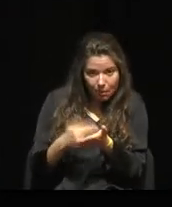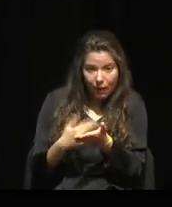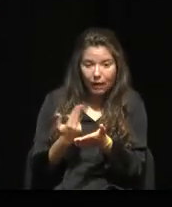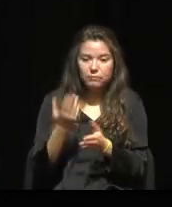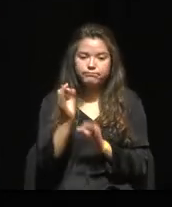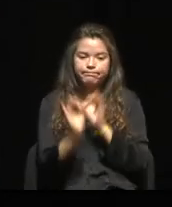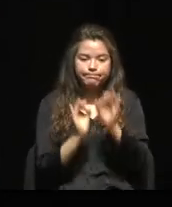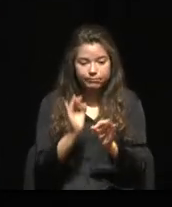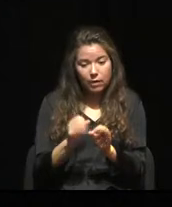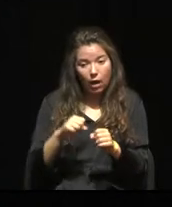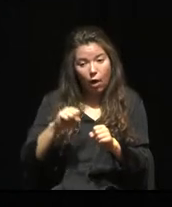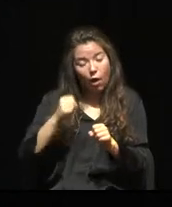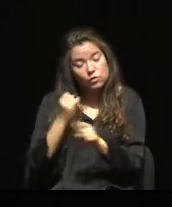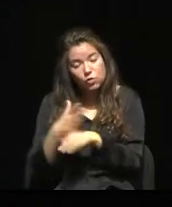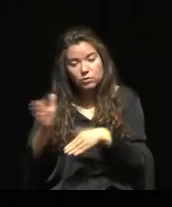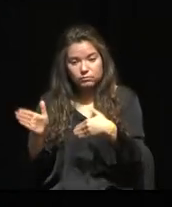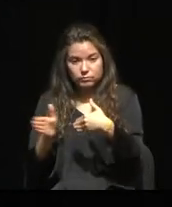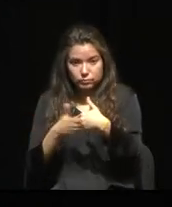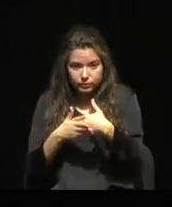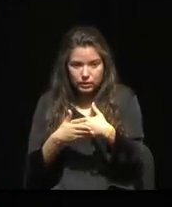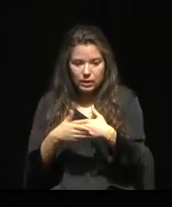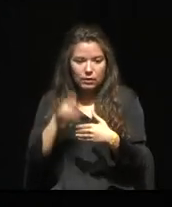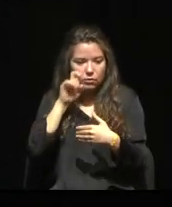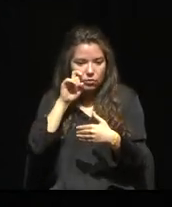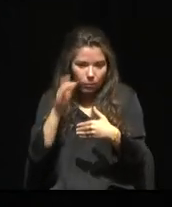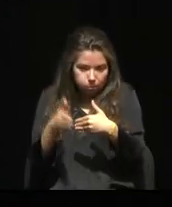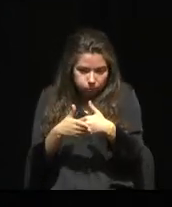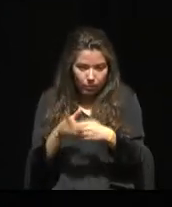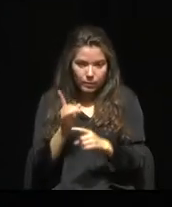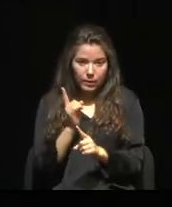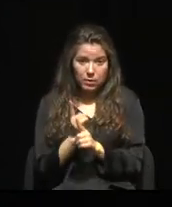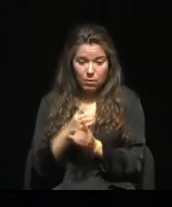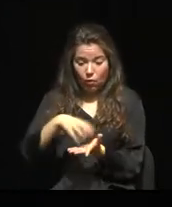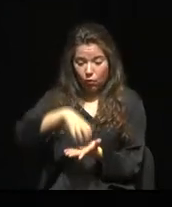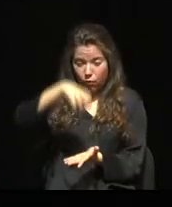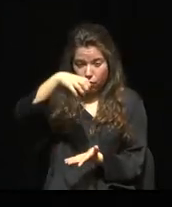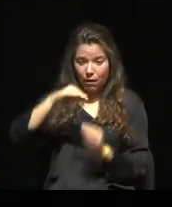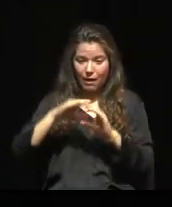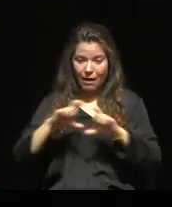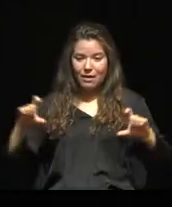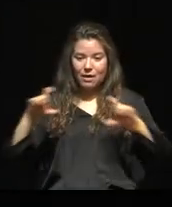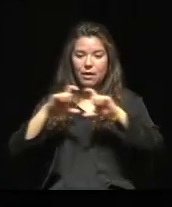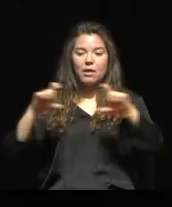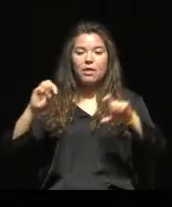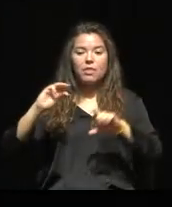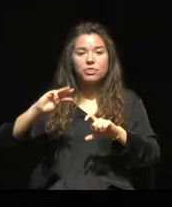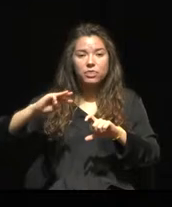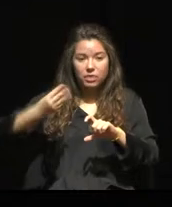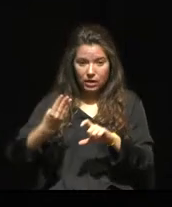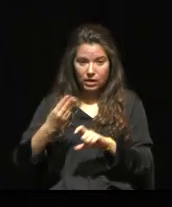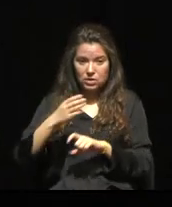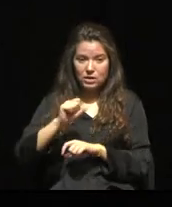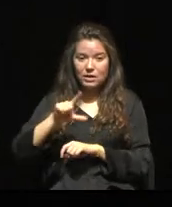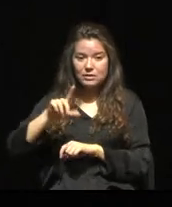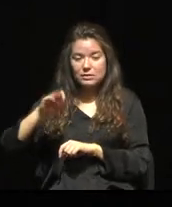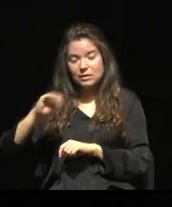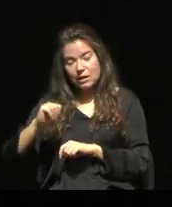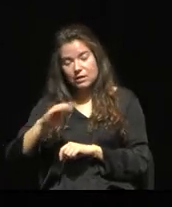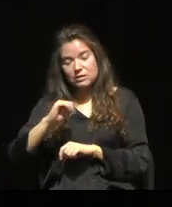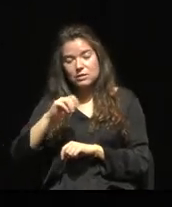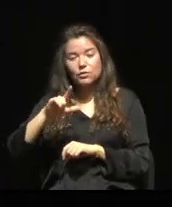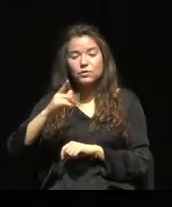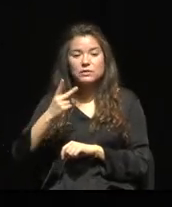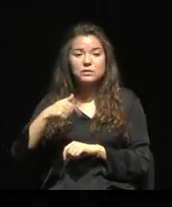fechadas e até com portas blindadas há um prédio inteiro de três andares na calçada de São Vicente há outro na Rua das